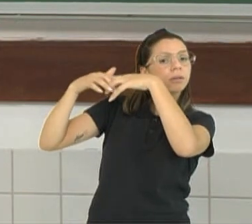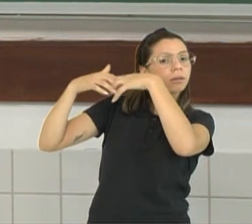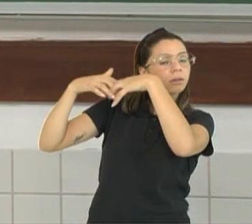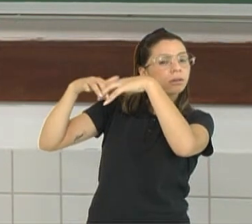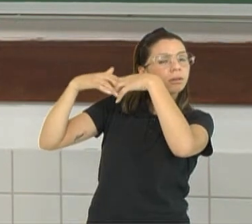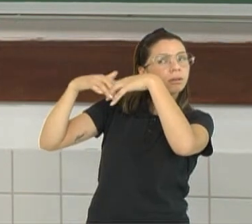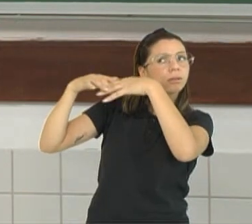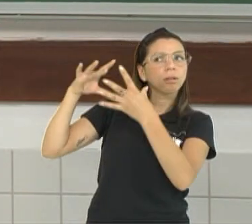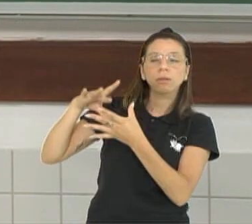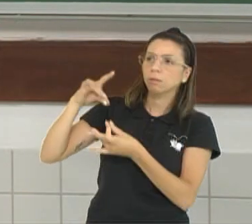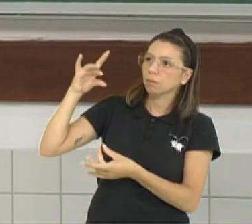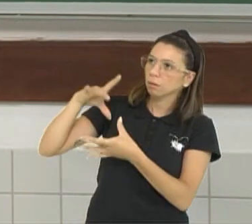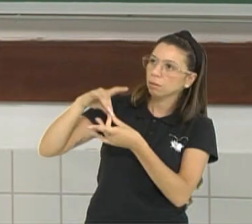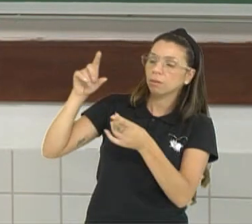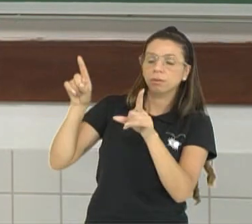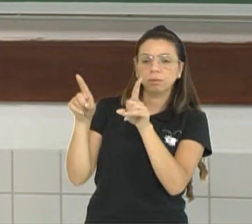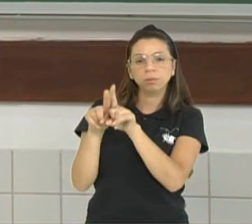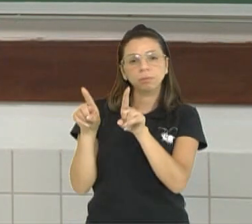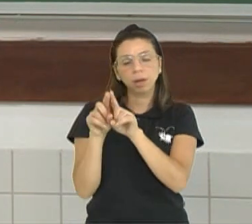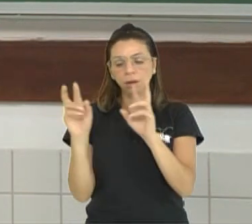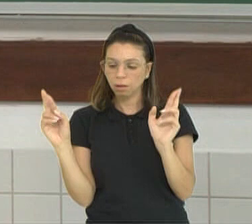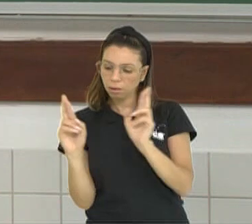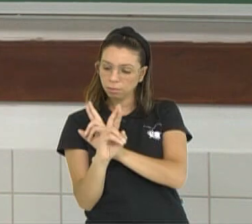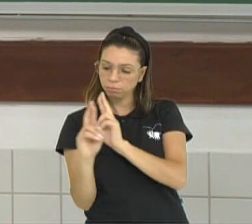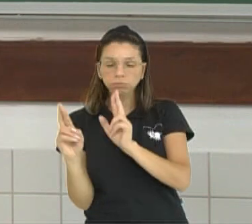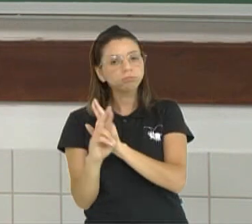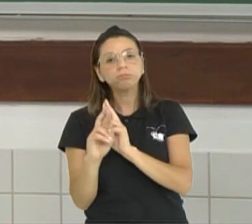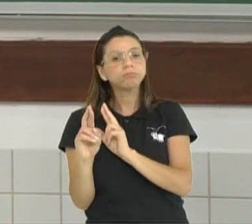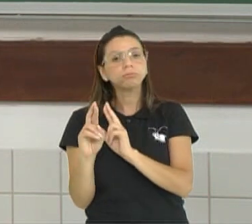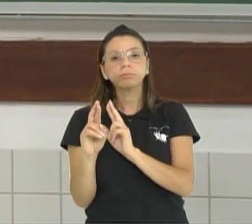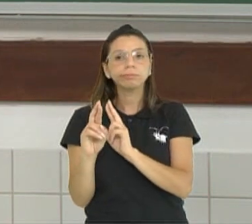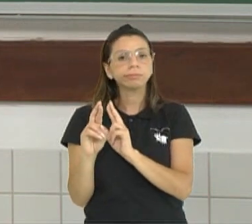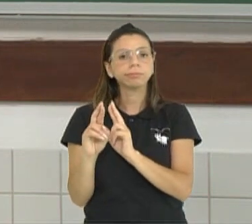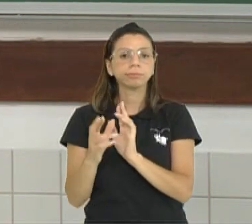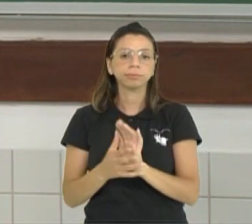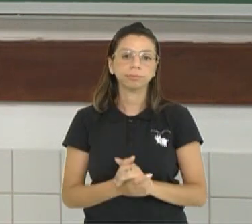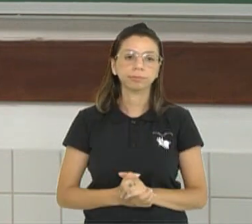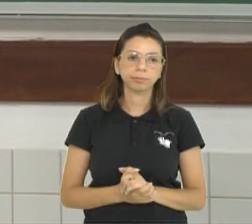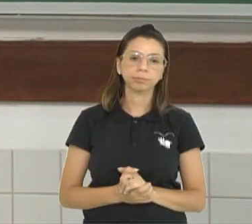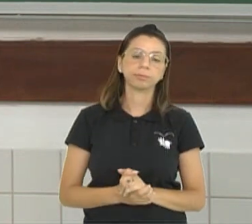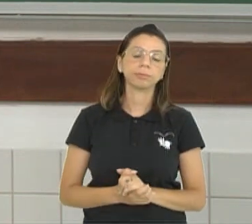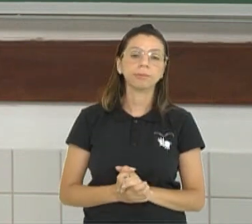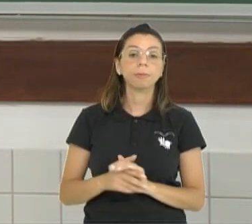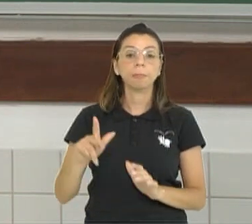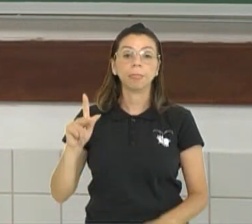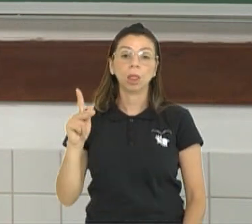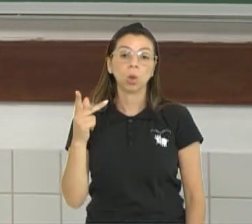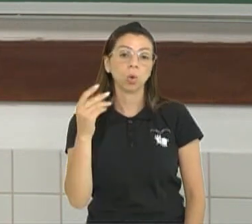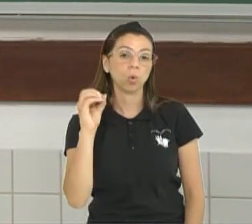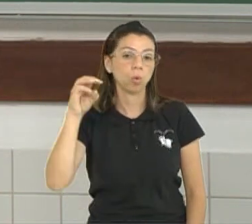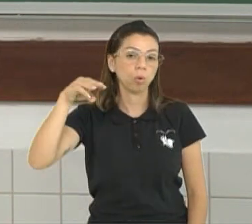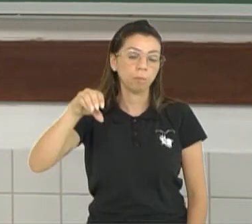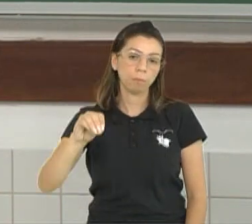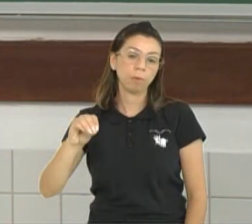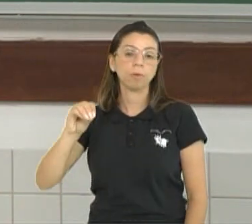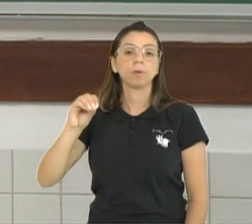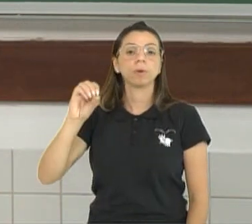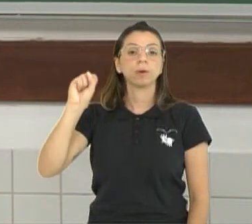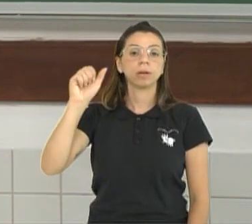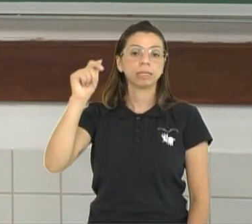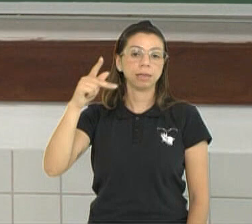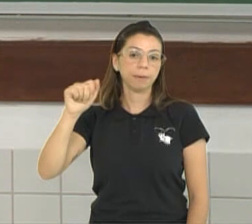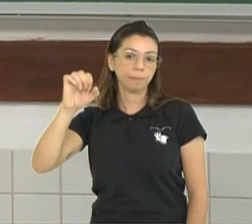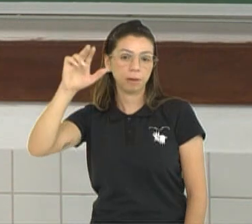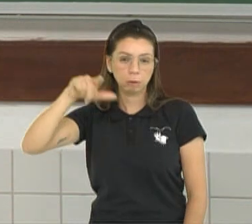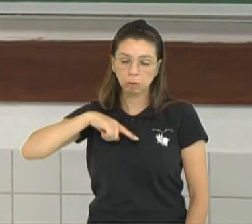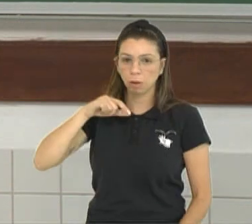coisas abstratas, se relacionar de uma maneira diferente, é o Homo sapiens. O Homo sapiens vai ter várias